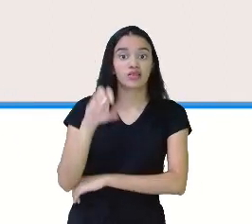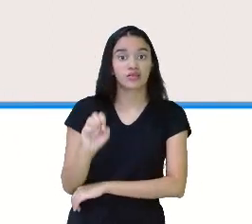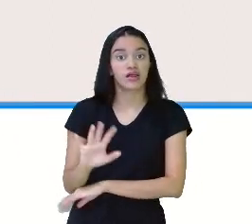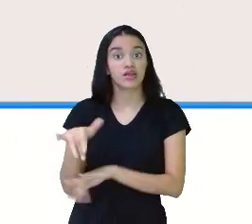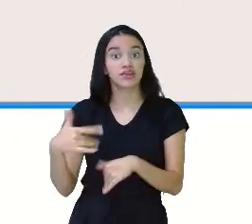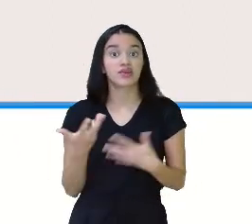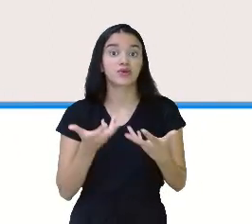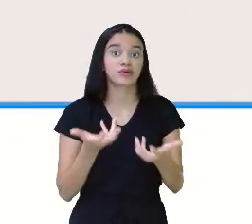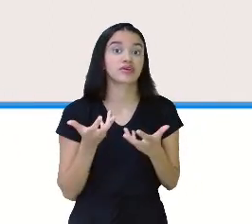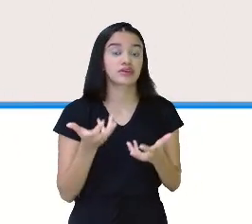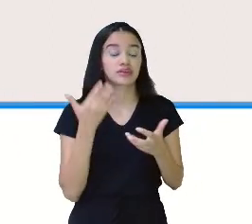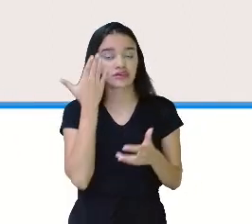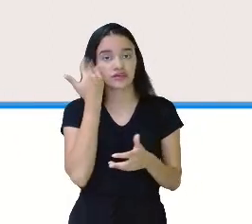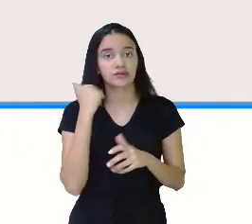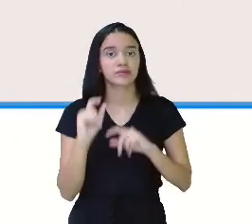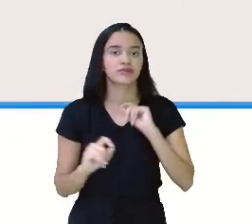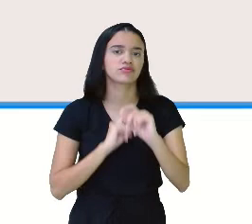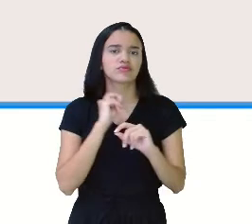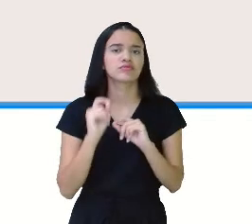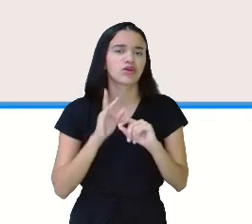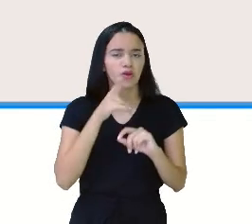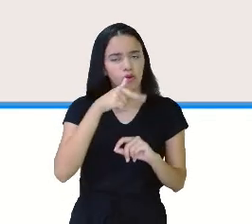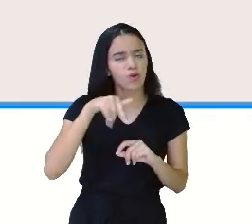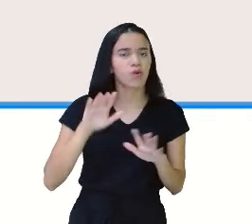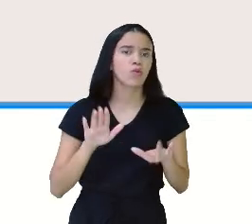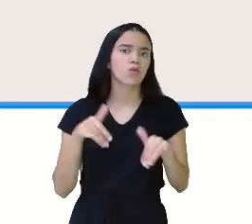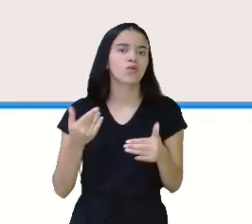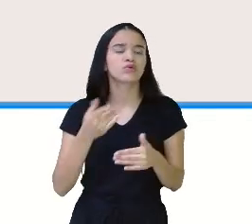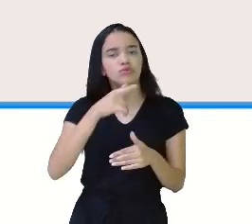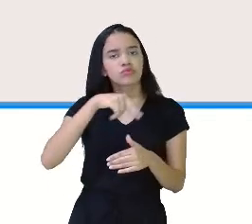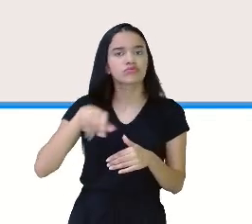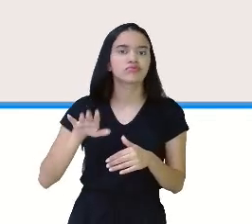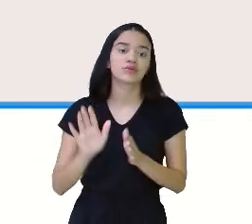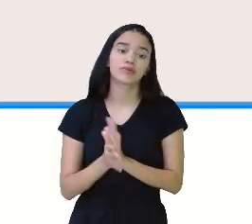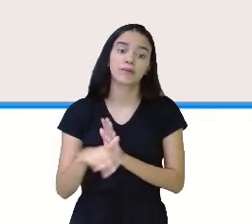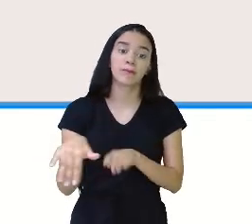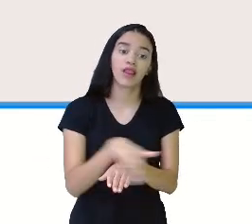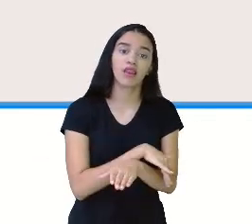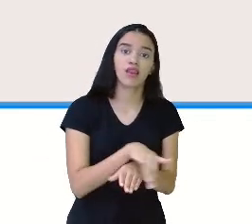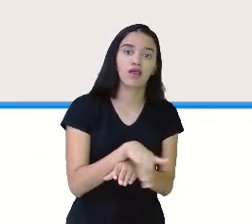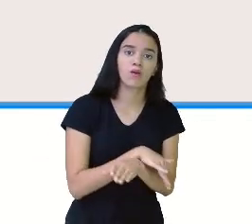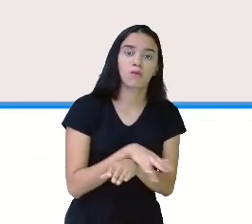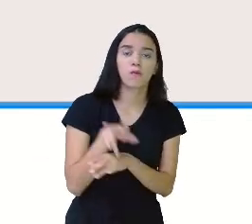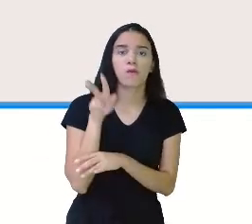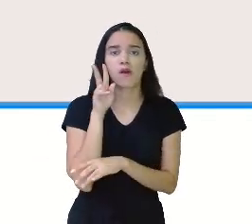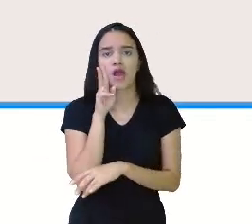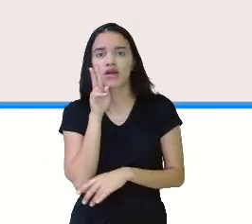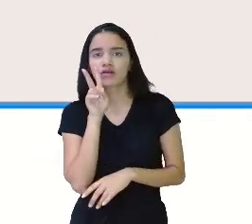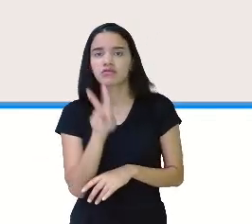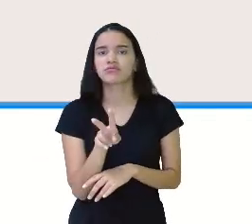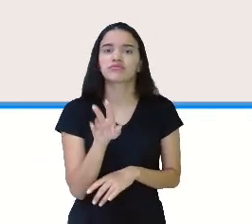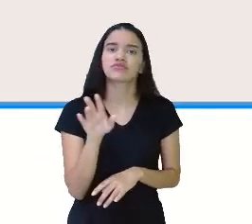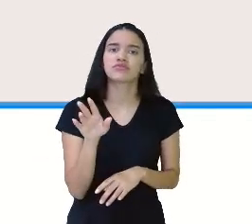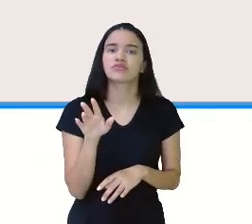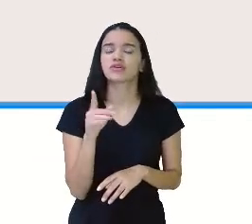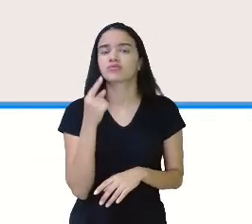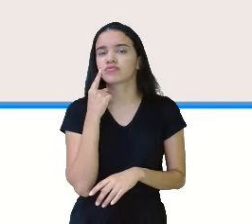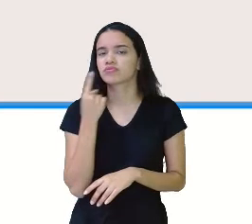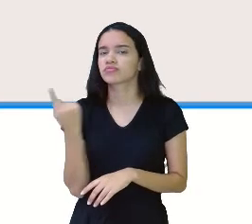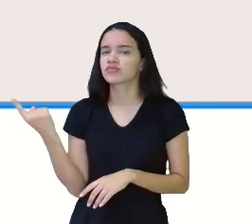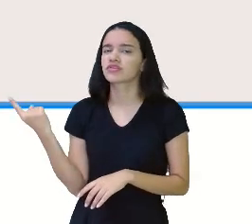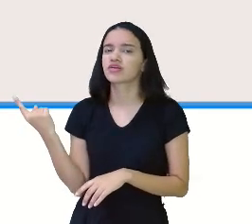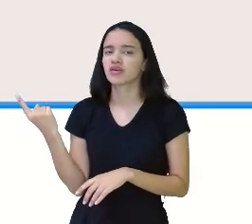queria saber de vocês, quando vocês passam pela rua e veem essa placa, vocês